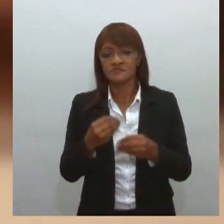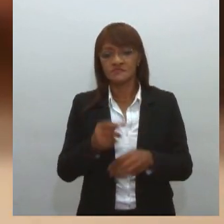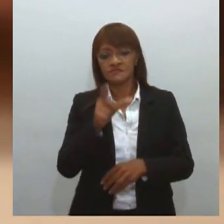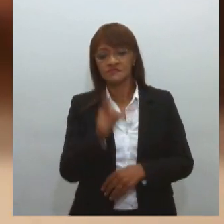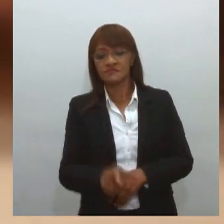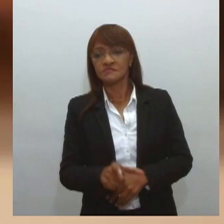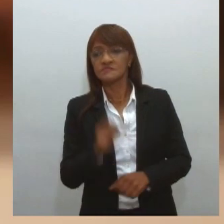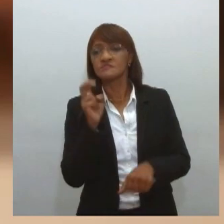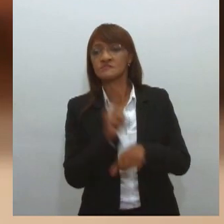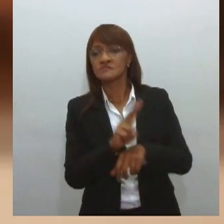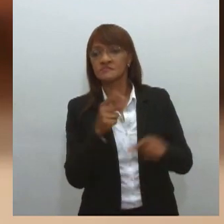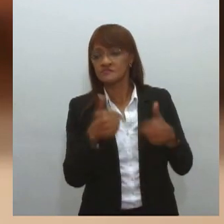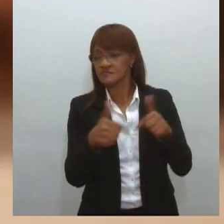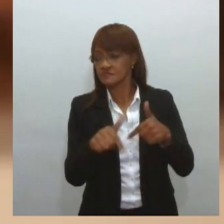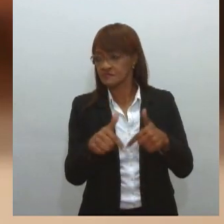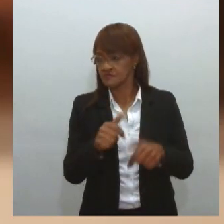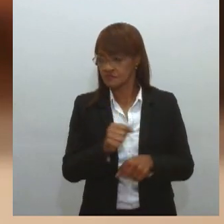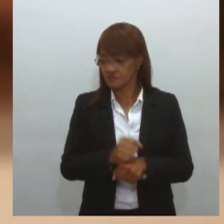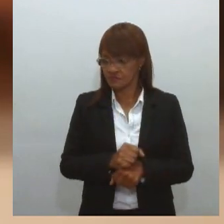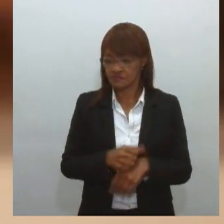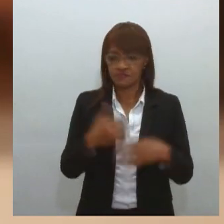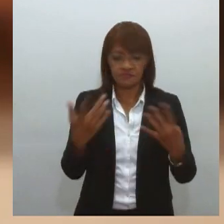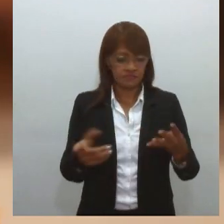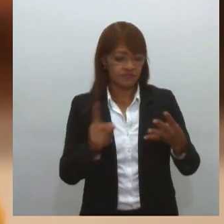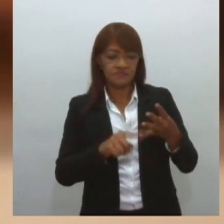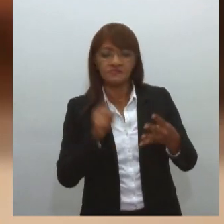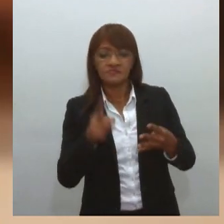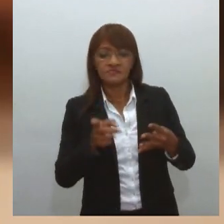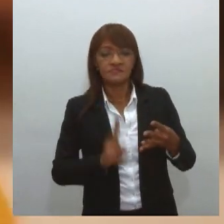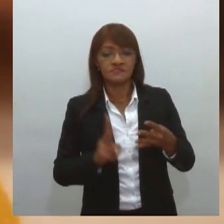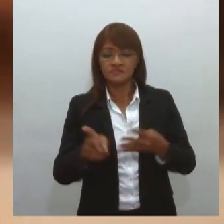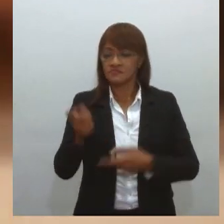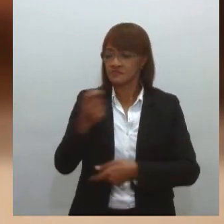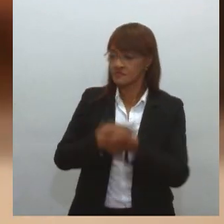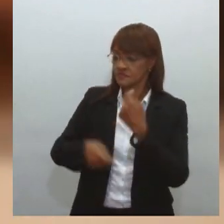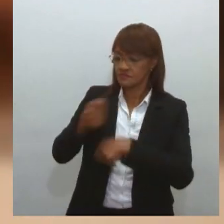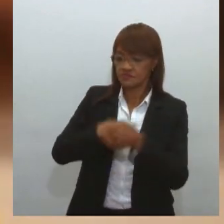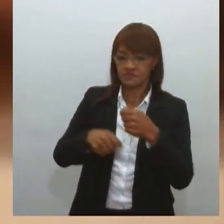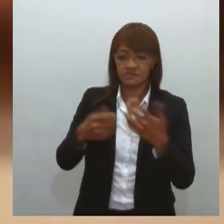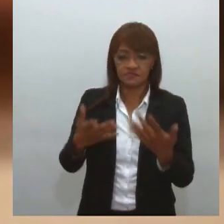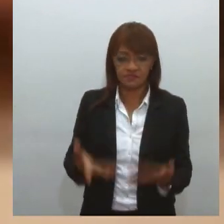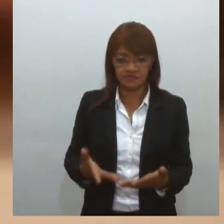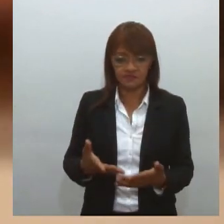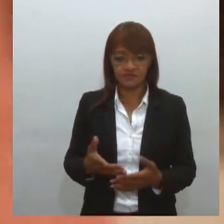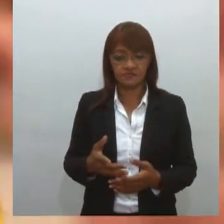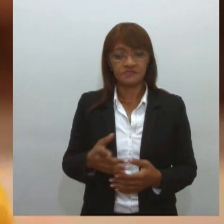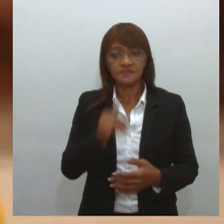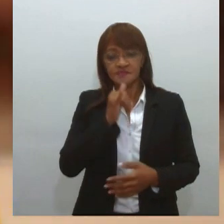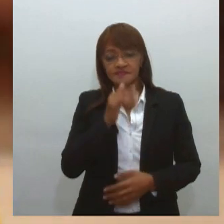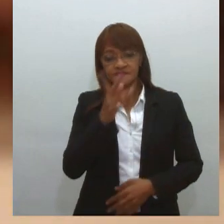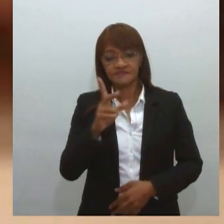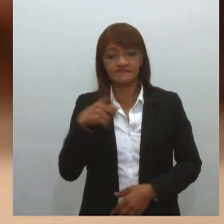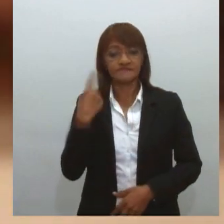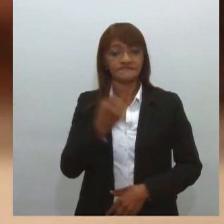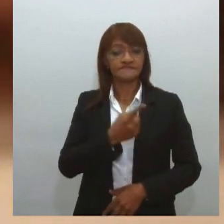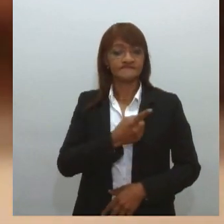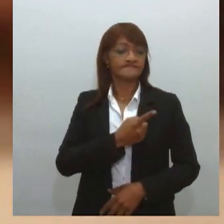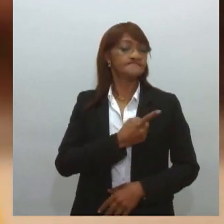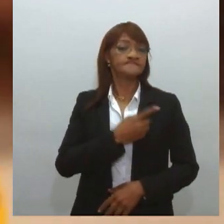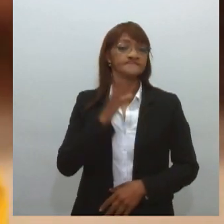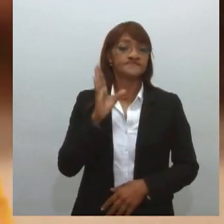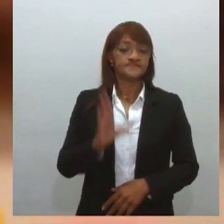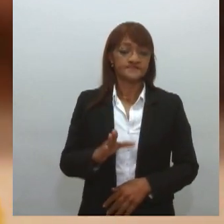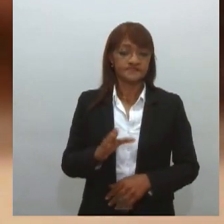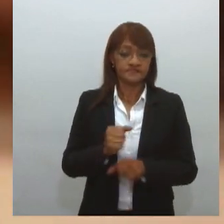Então, o 5º pilar está ligado à autonomia econômica. Então, nossa caravana, por exemplo, desde que tem a Procuradoria da Mulher nos